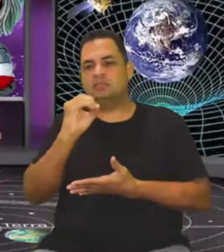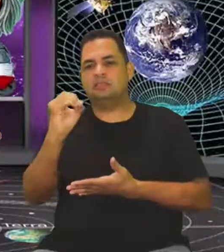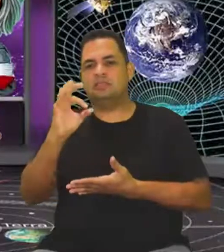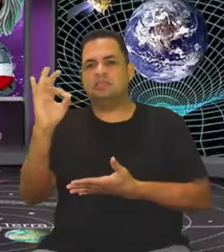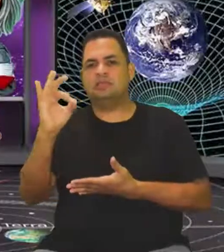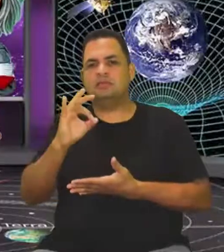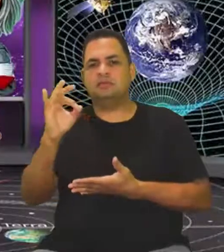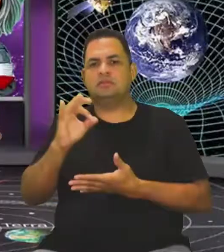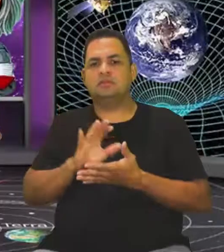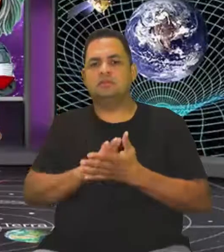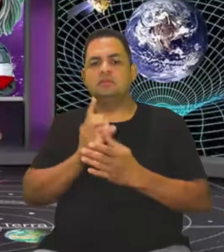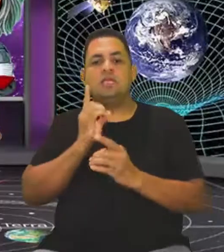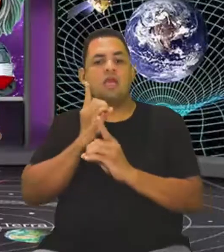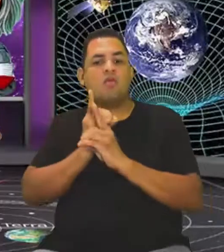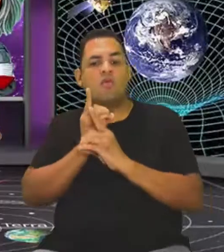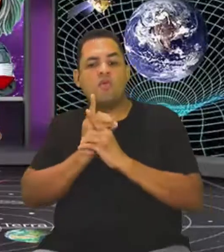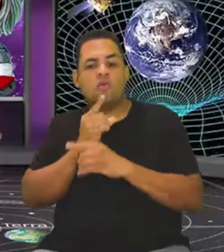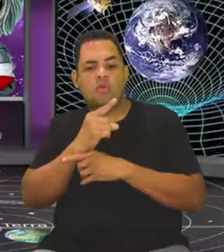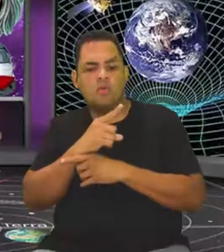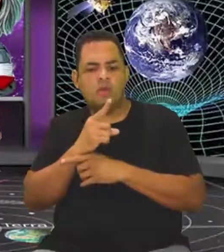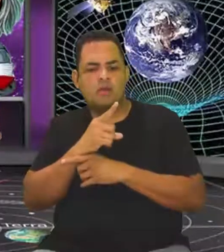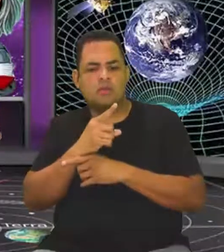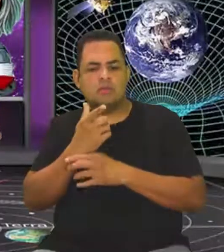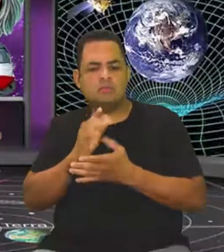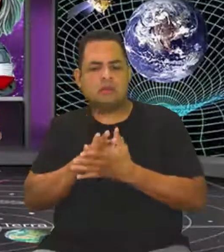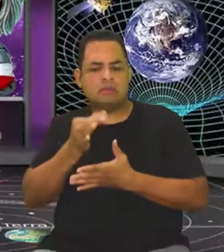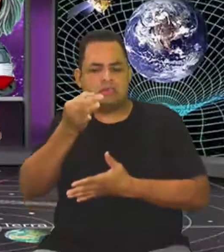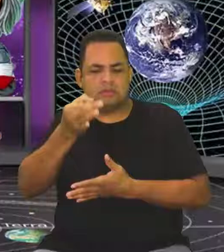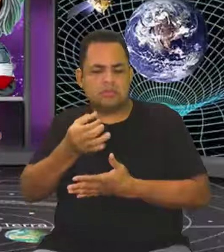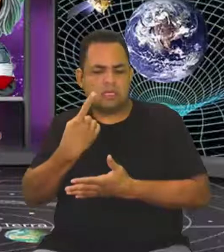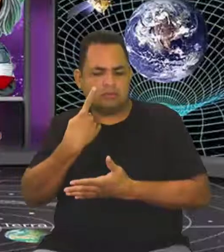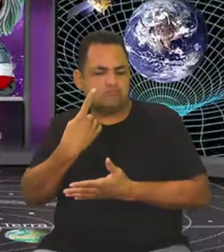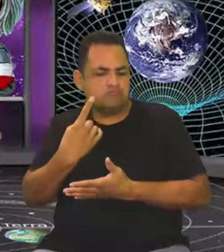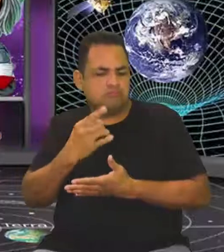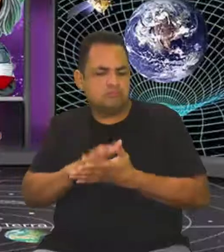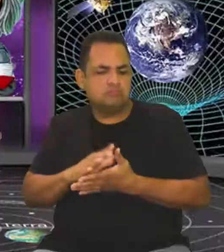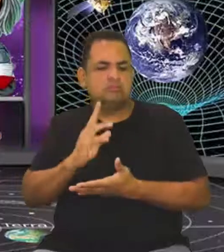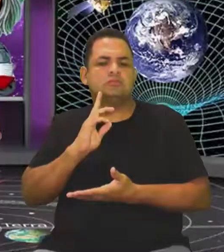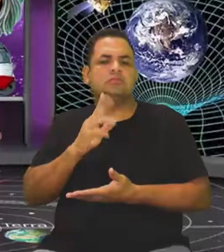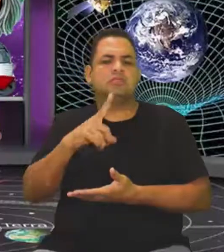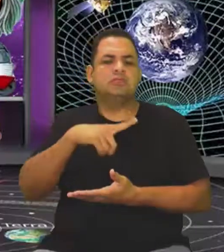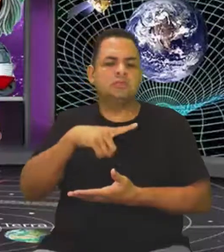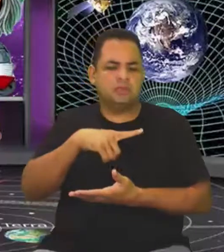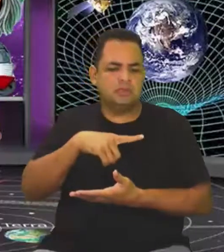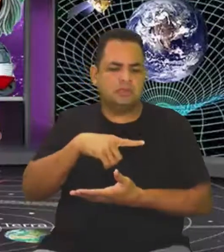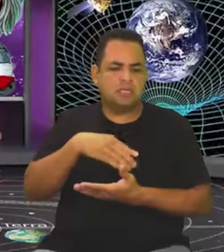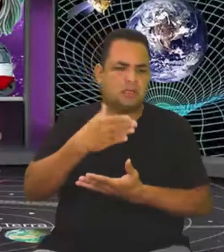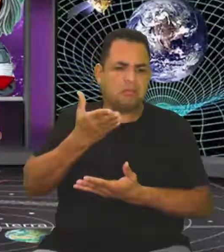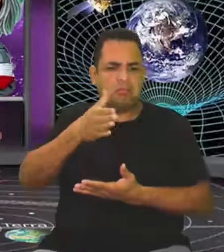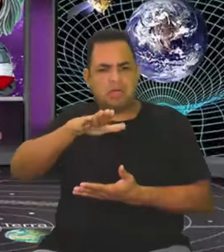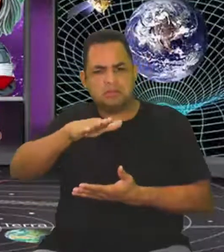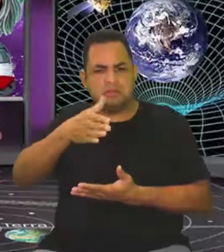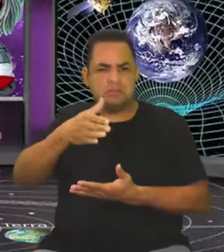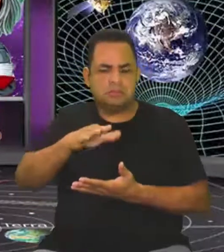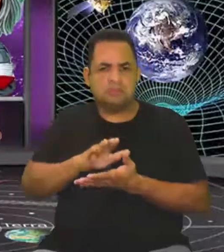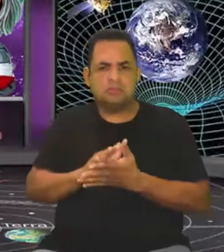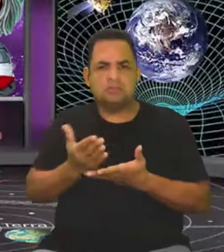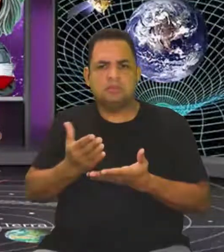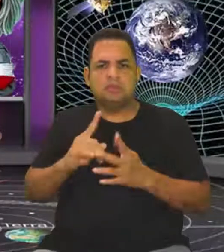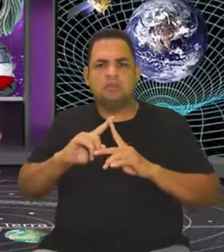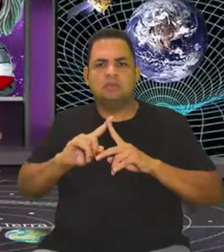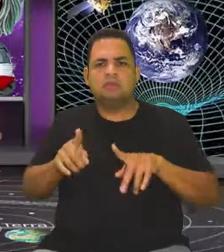medida, ela não é 100% efetiva, ela sempre vai ter uma tolerância, mas dependendo do que você